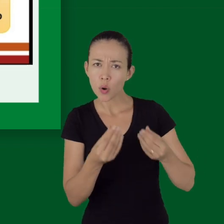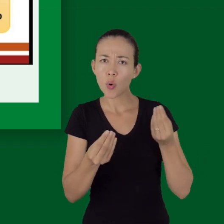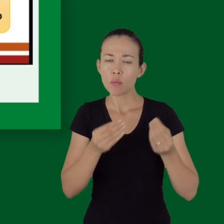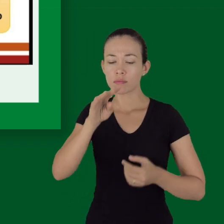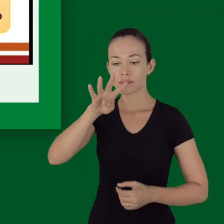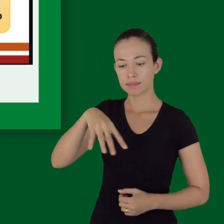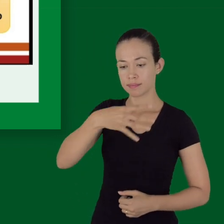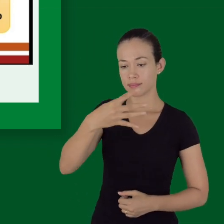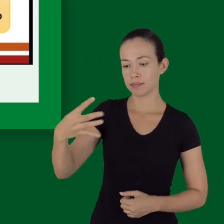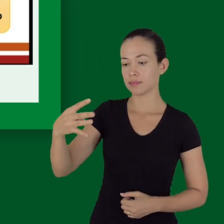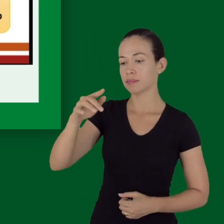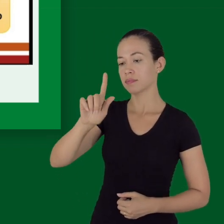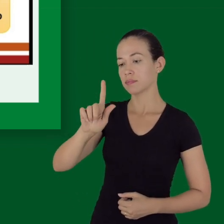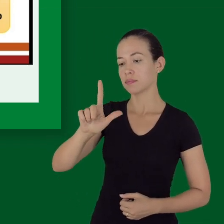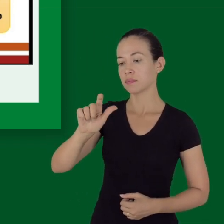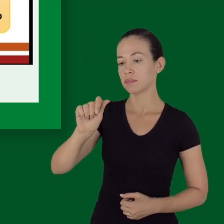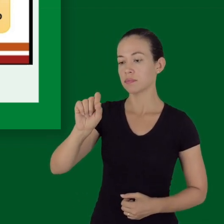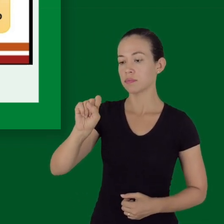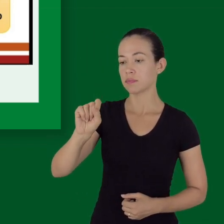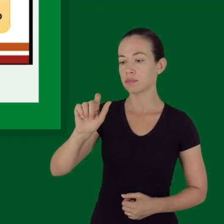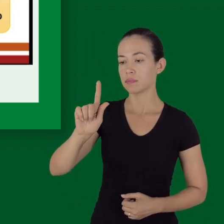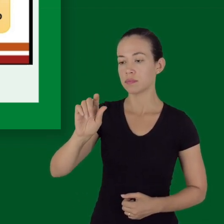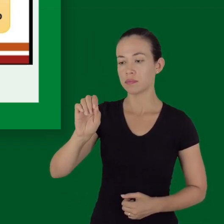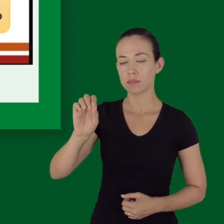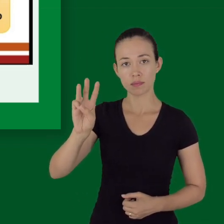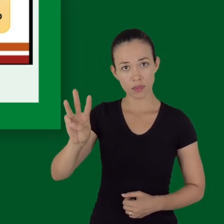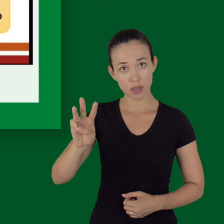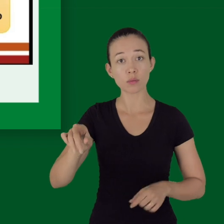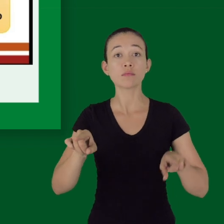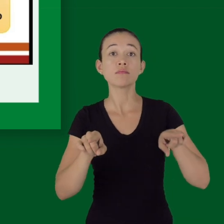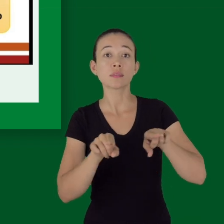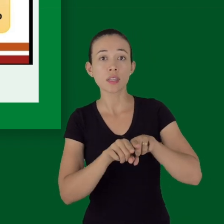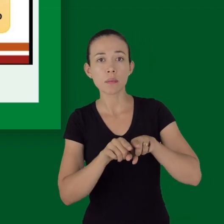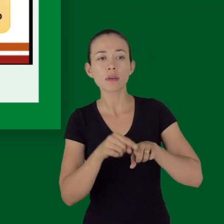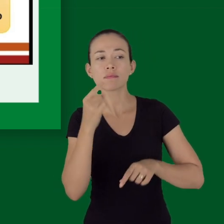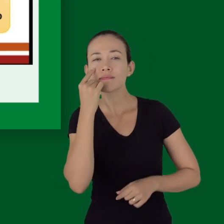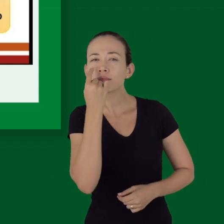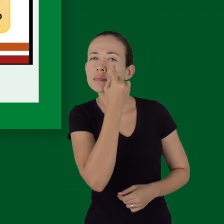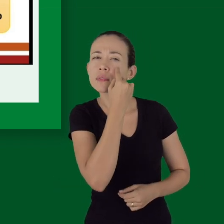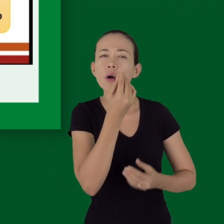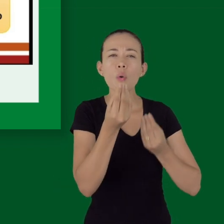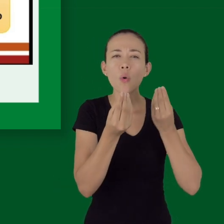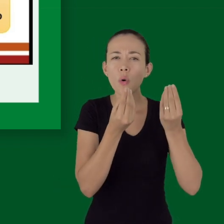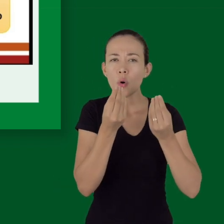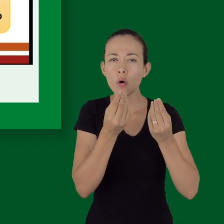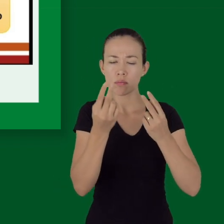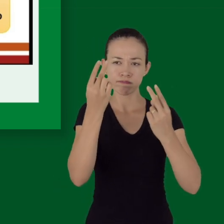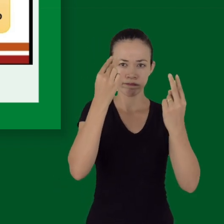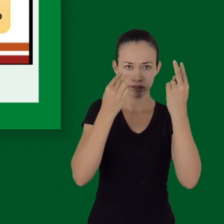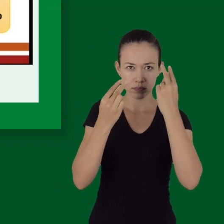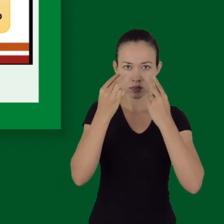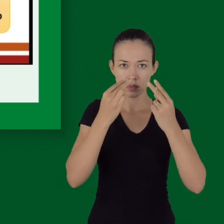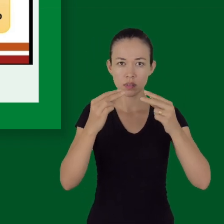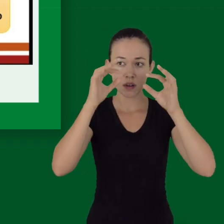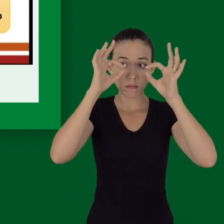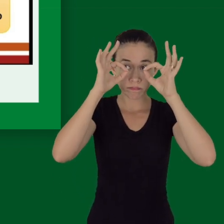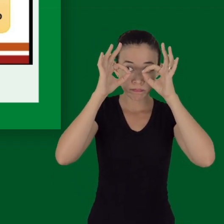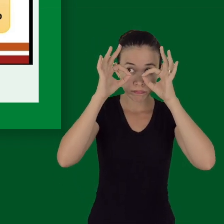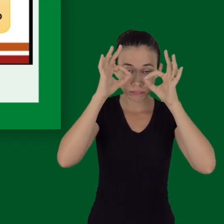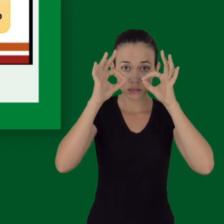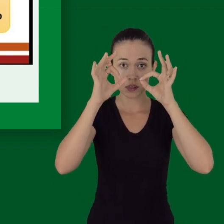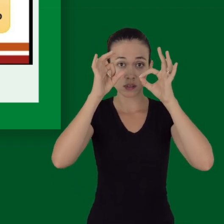temos aí uma ferramenta importante que é o Glasgow, e avaliar as reações populares, seja de constrição, seja